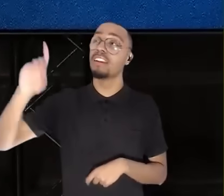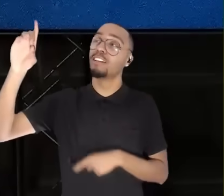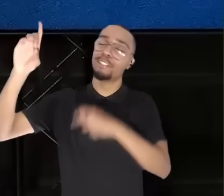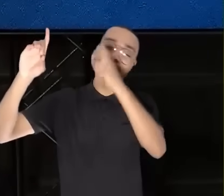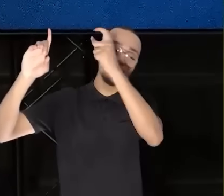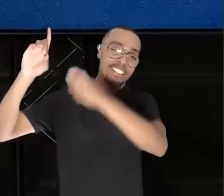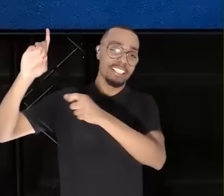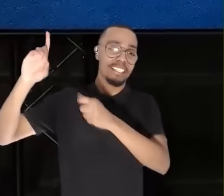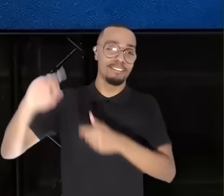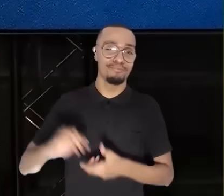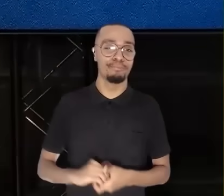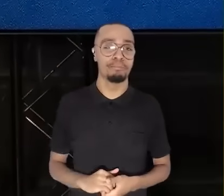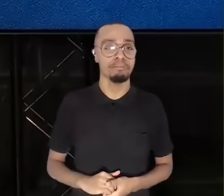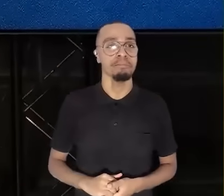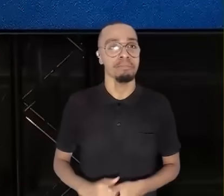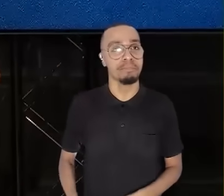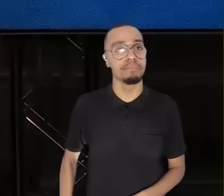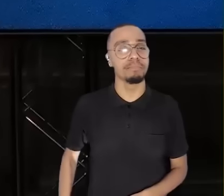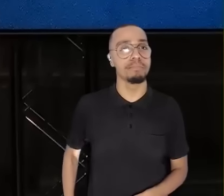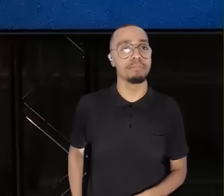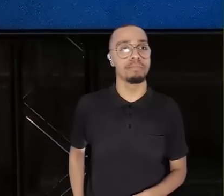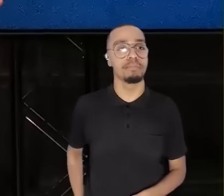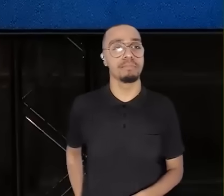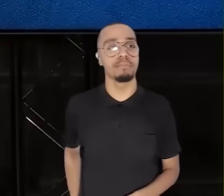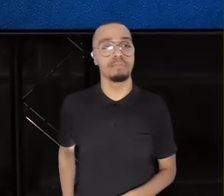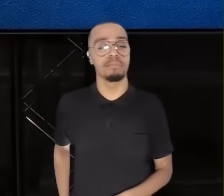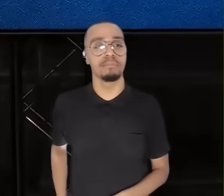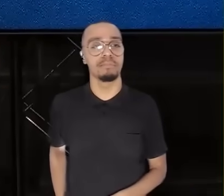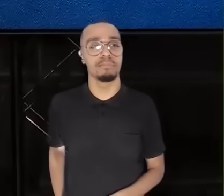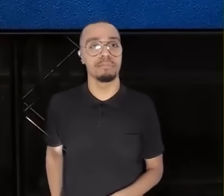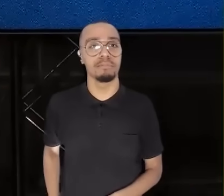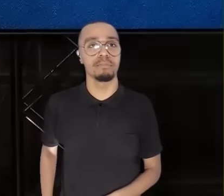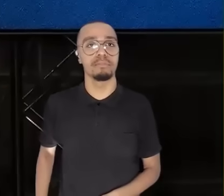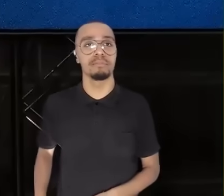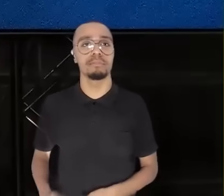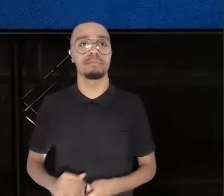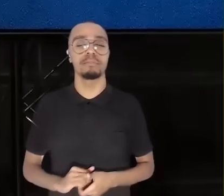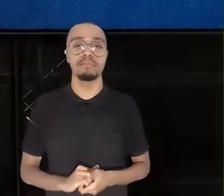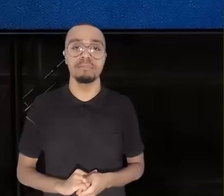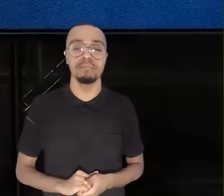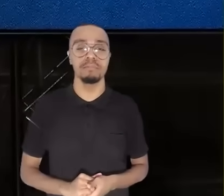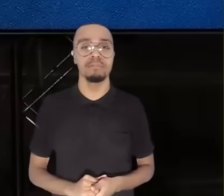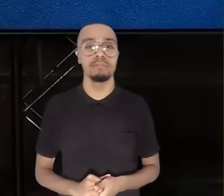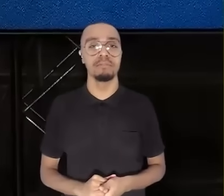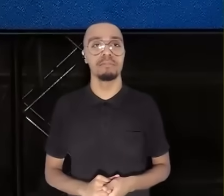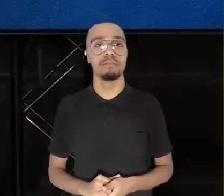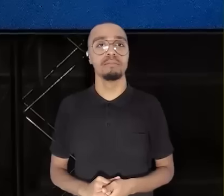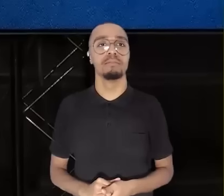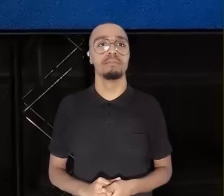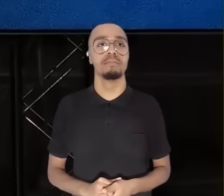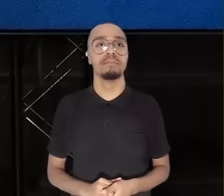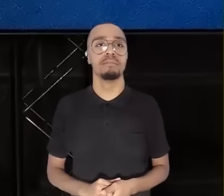calma. Está na hora de você exercer imagem e semelhança de Deus.